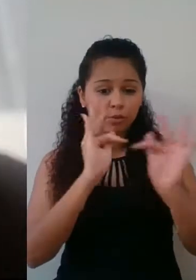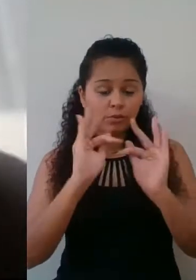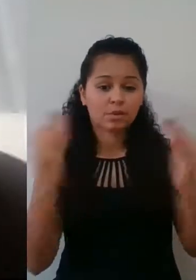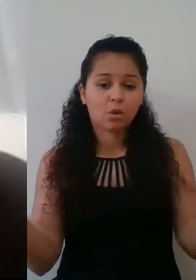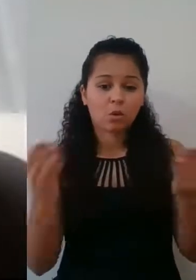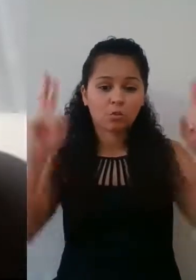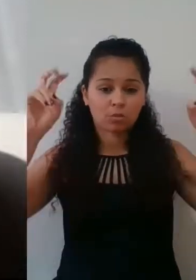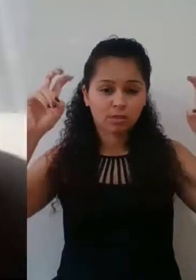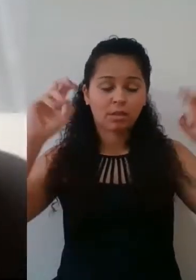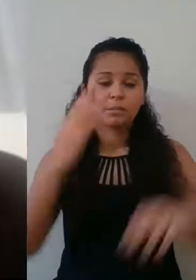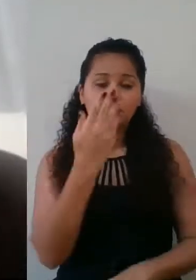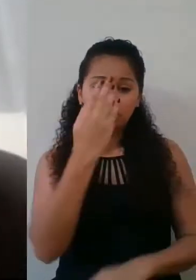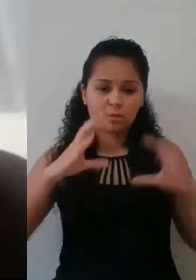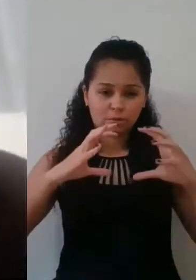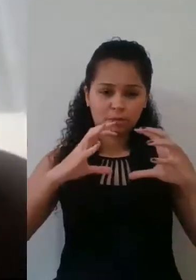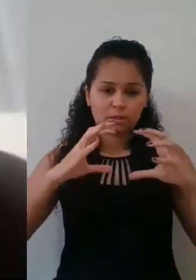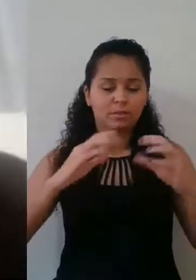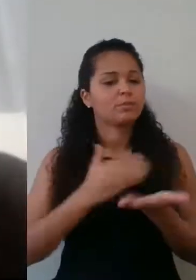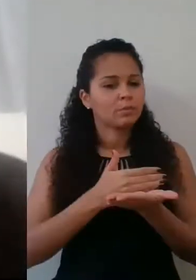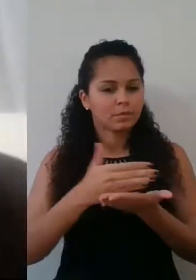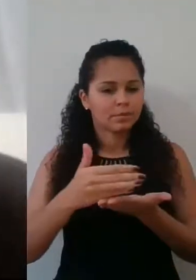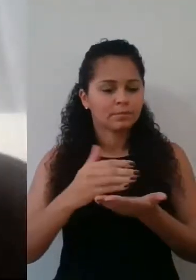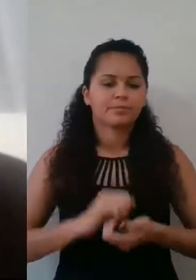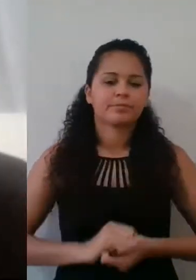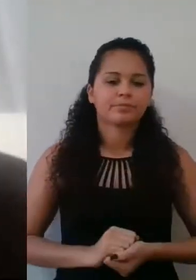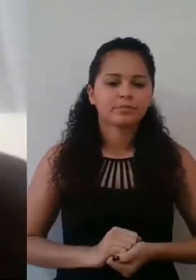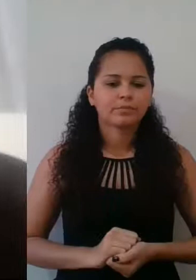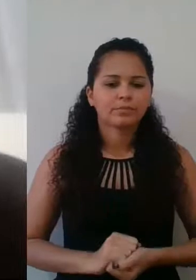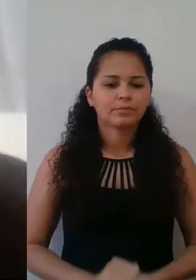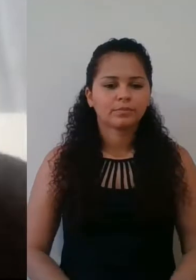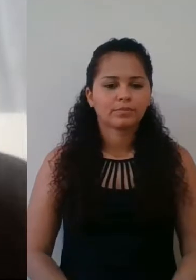de espelhos esféricos. Então vamos começar.